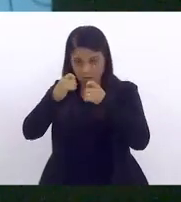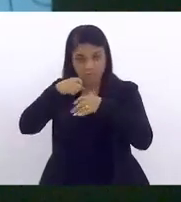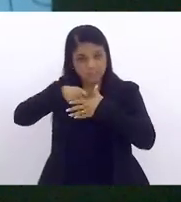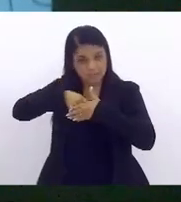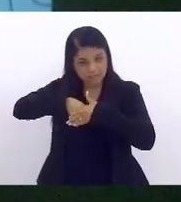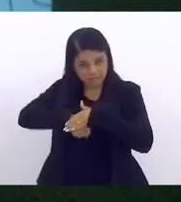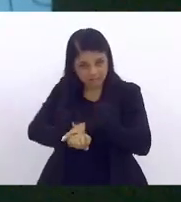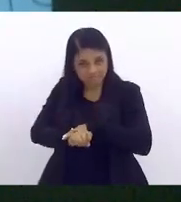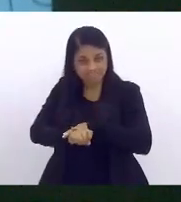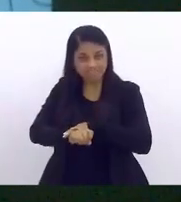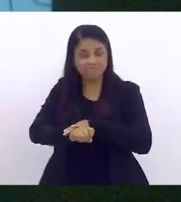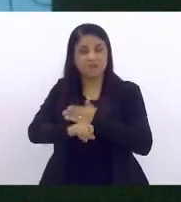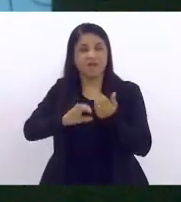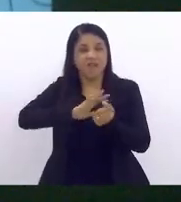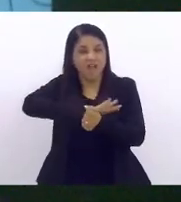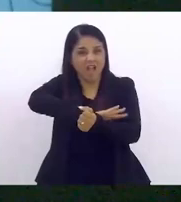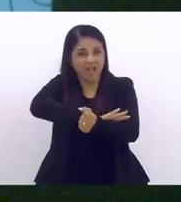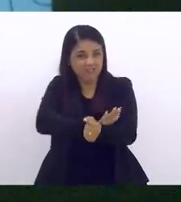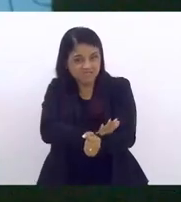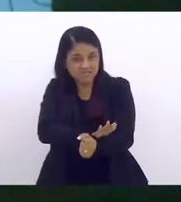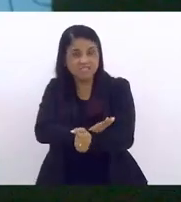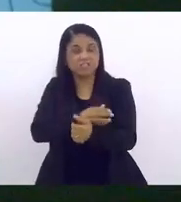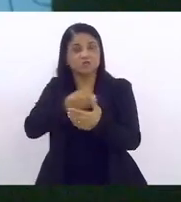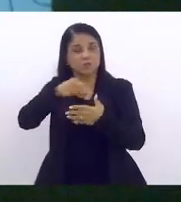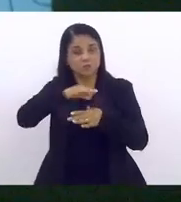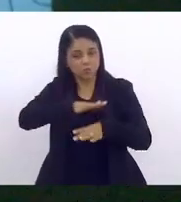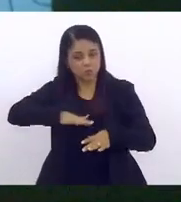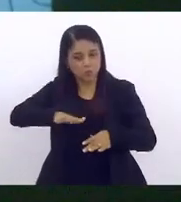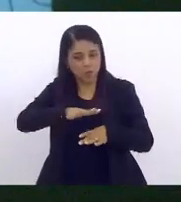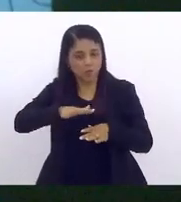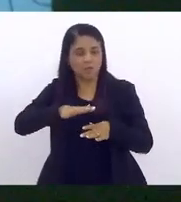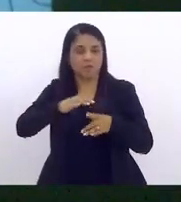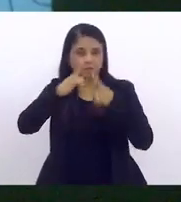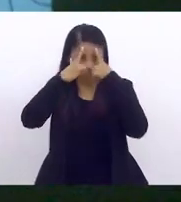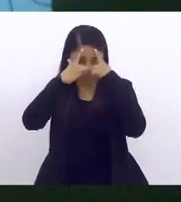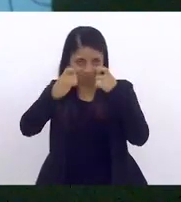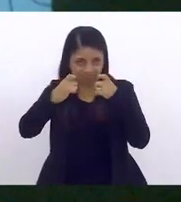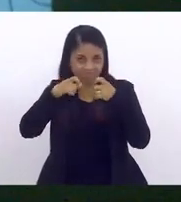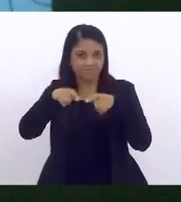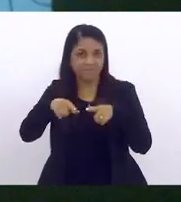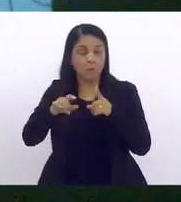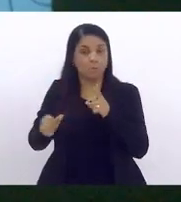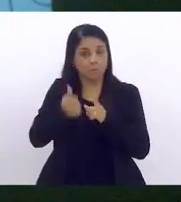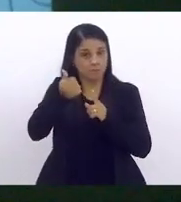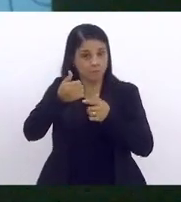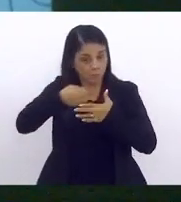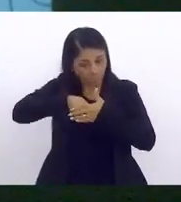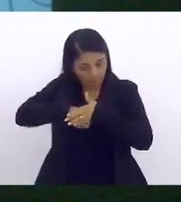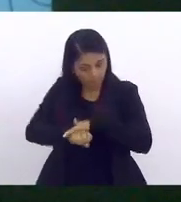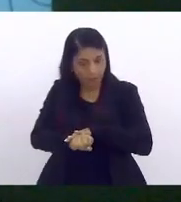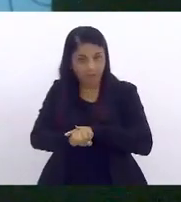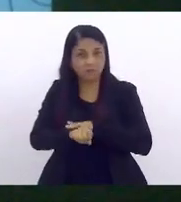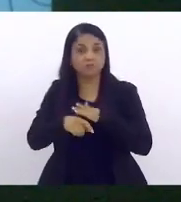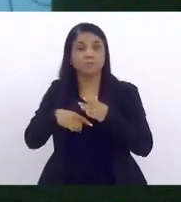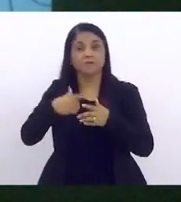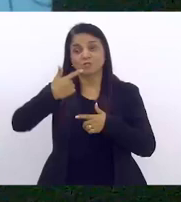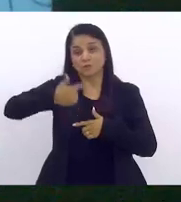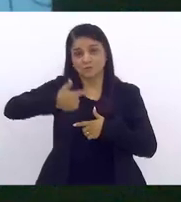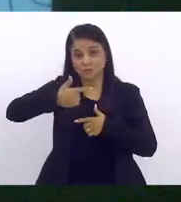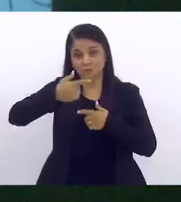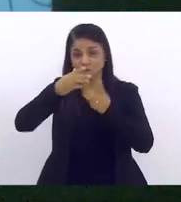obstétricas, racismo no ambiente obstétrico, no meu primeiro parto, eu tive uma doula me apoiando. E, no meu segundo